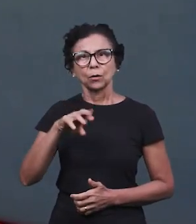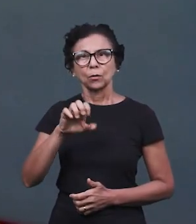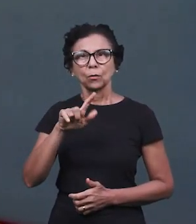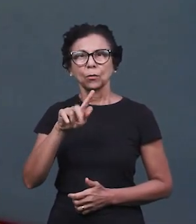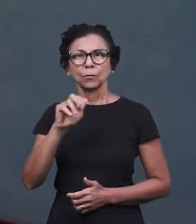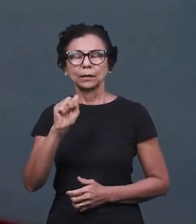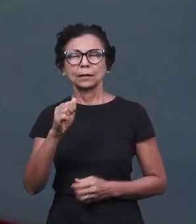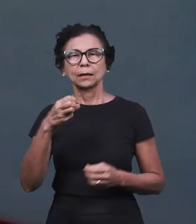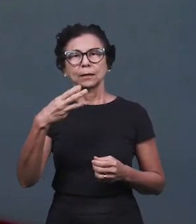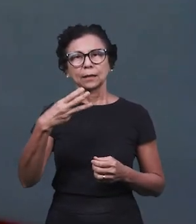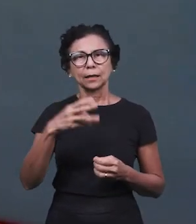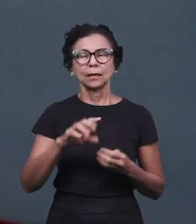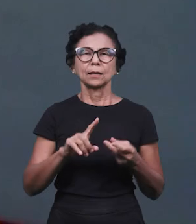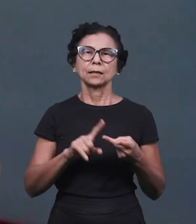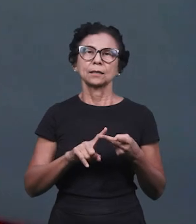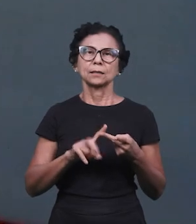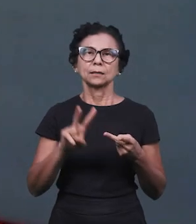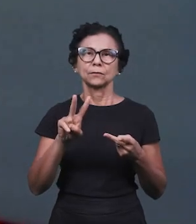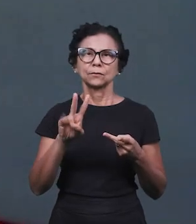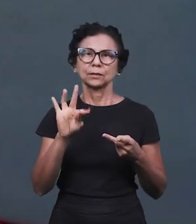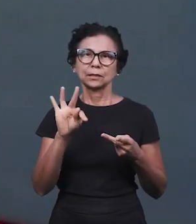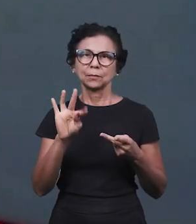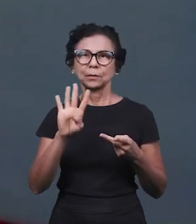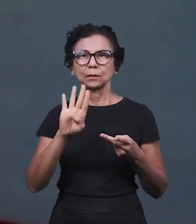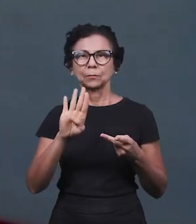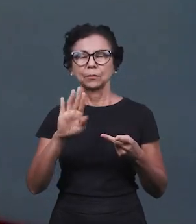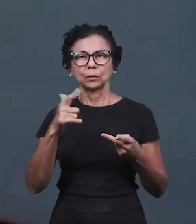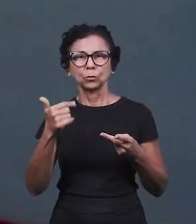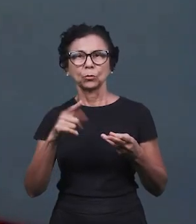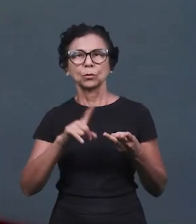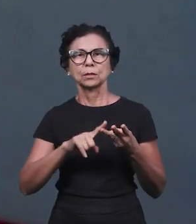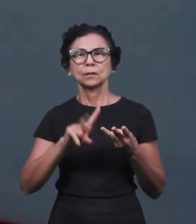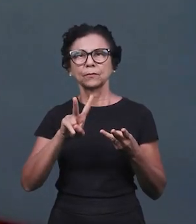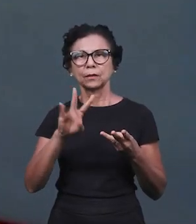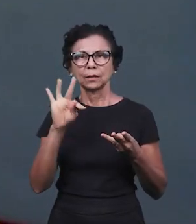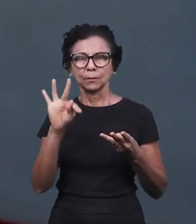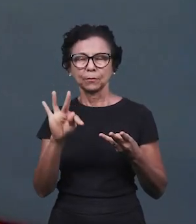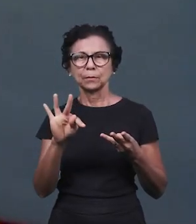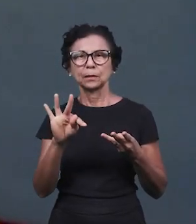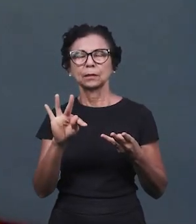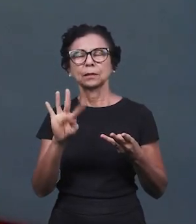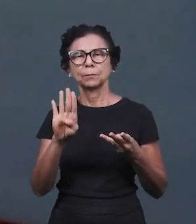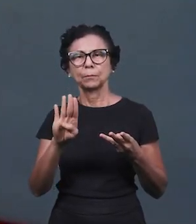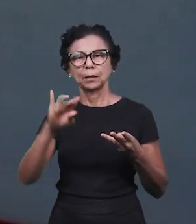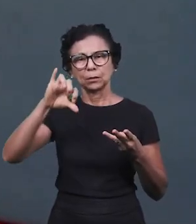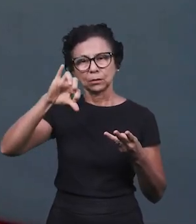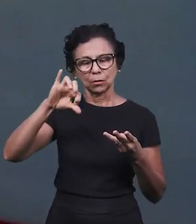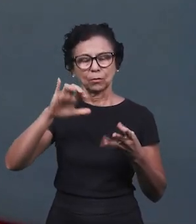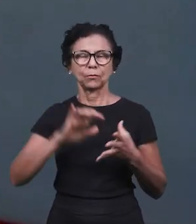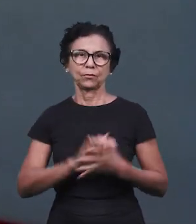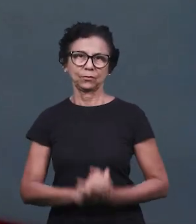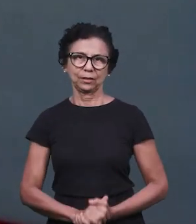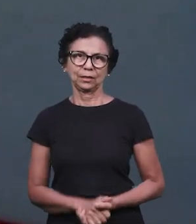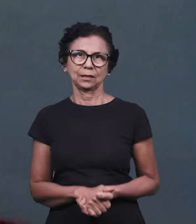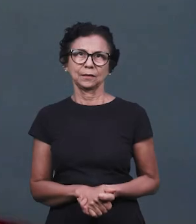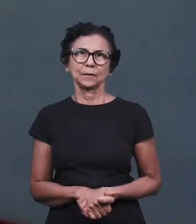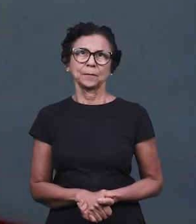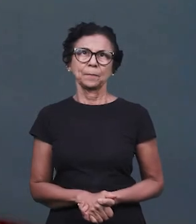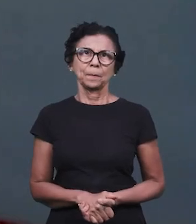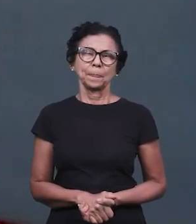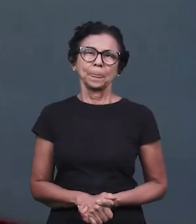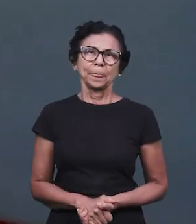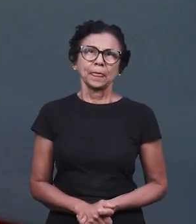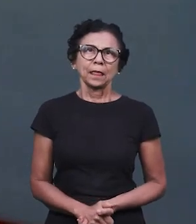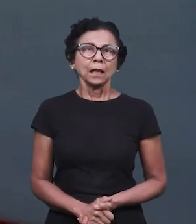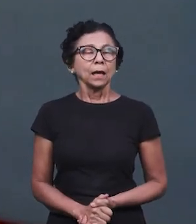vitamina B9, a vitamina B6. Então, hoje essa associação mostrando que não existe essa divisão de saúde mental com